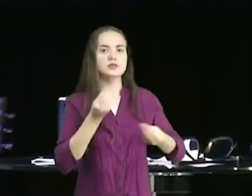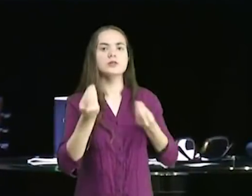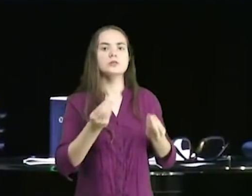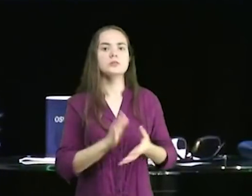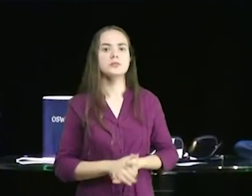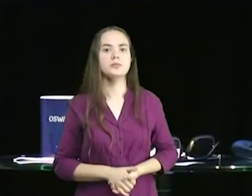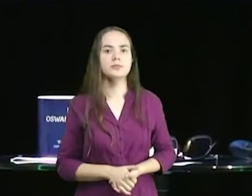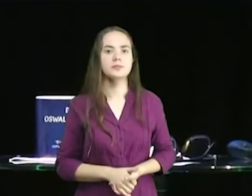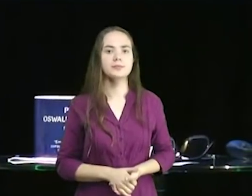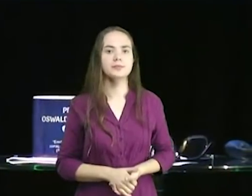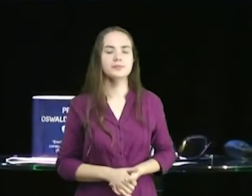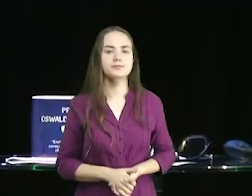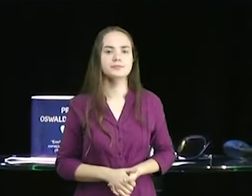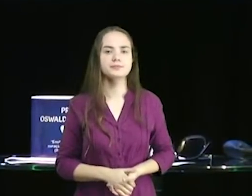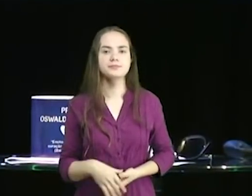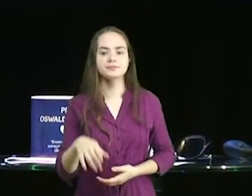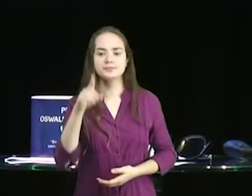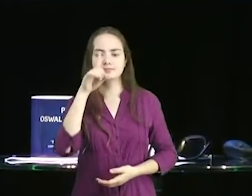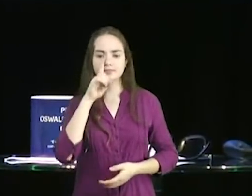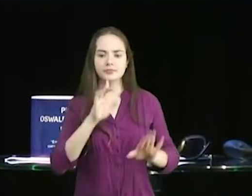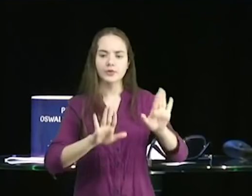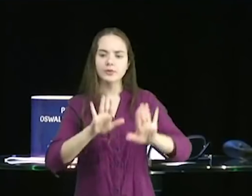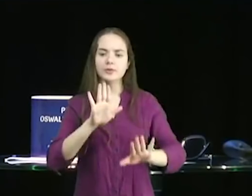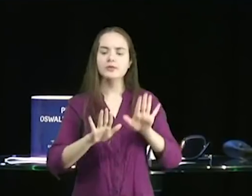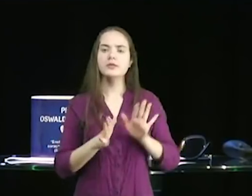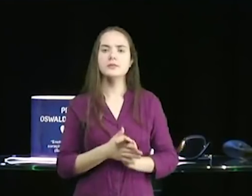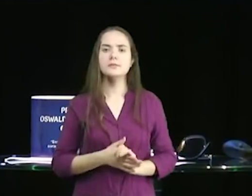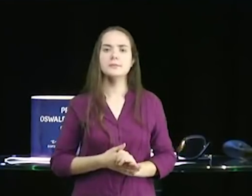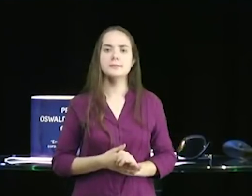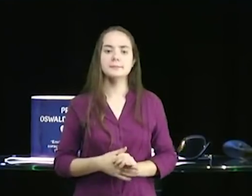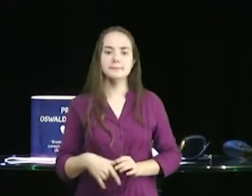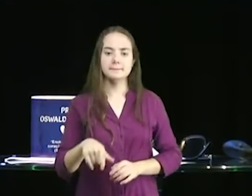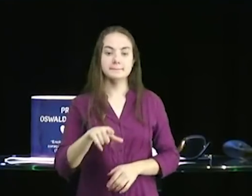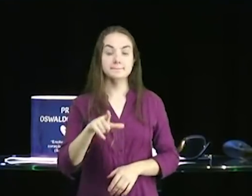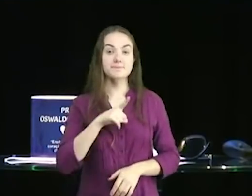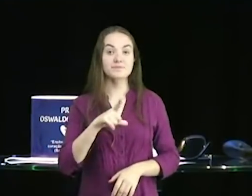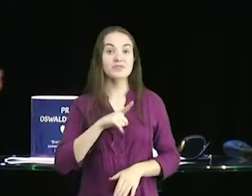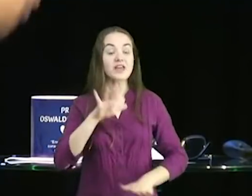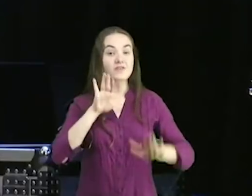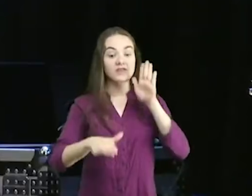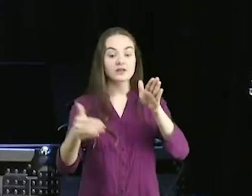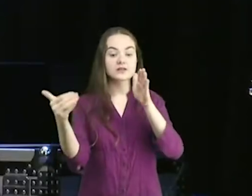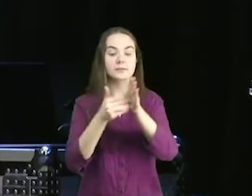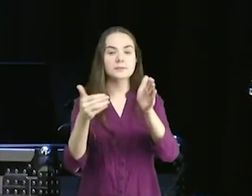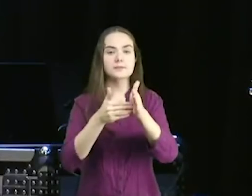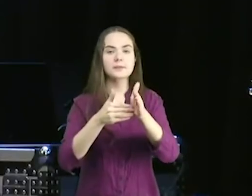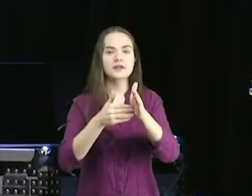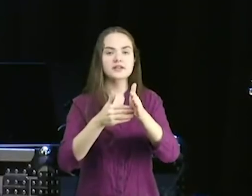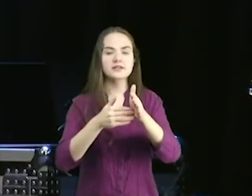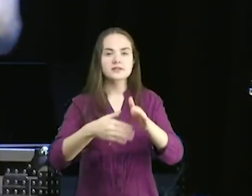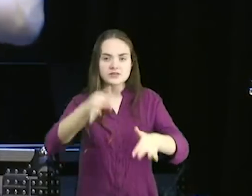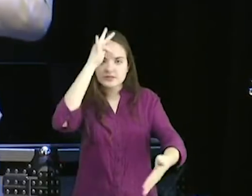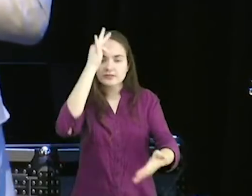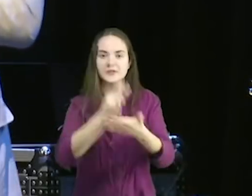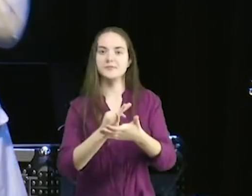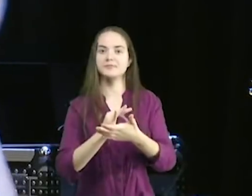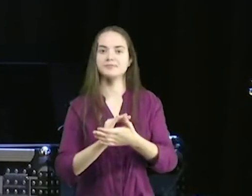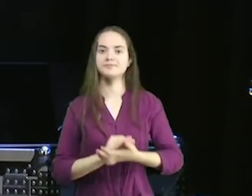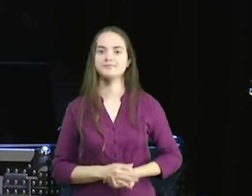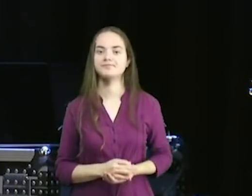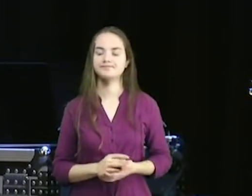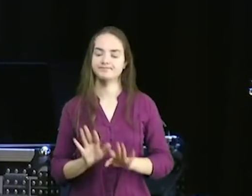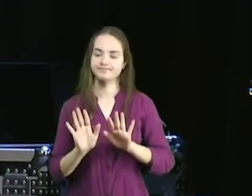anda. Existe sim uma resistência de fé, existe sim um ambiente poderoso de